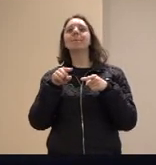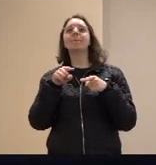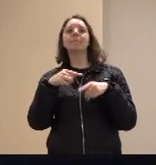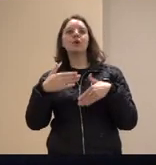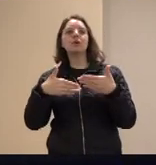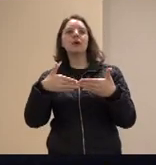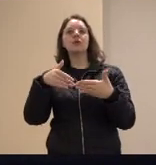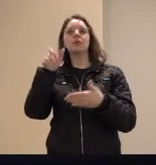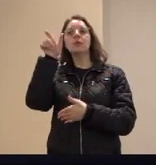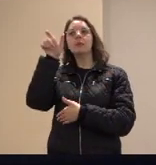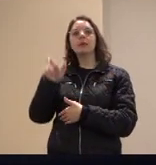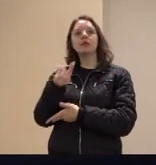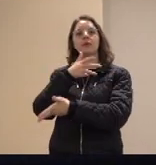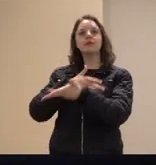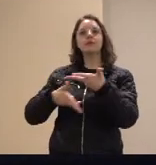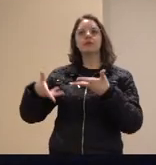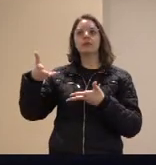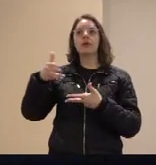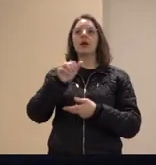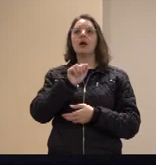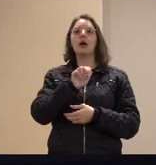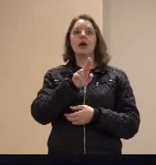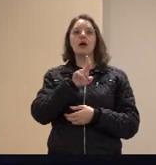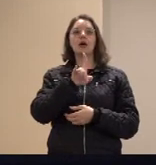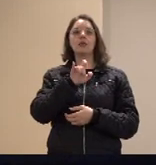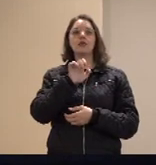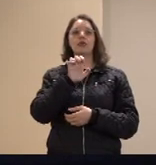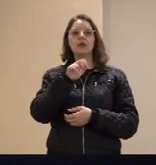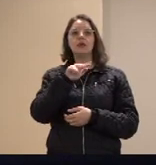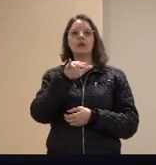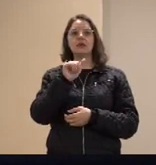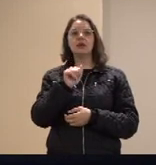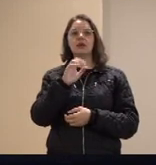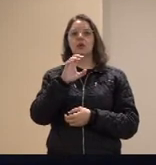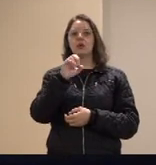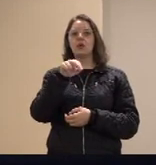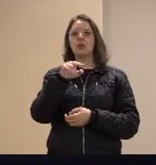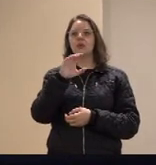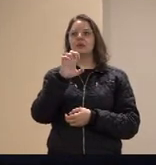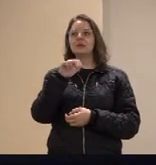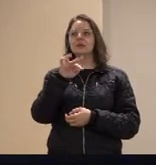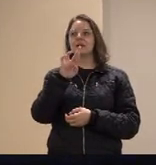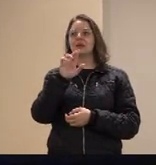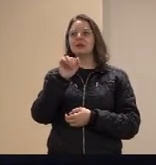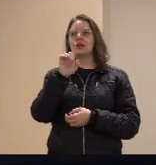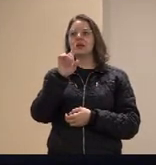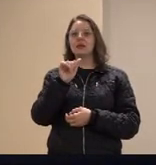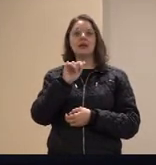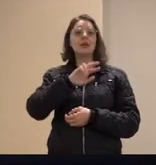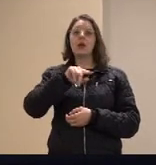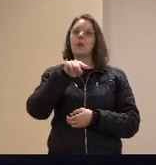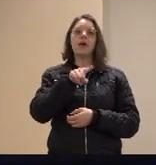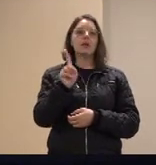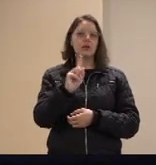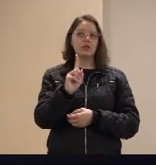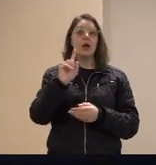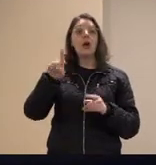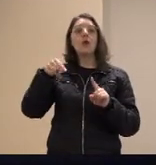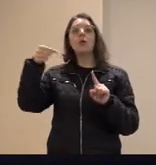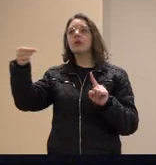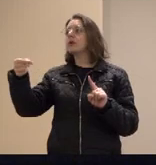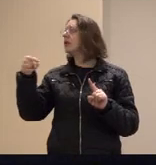pessoa. As audiências concentradas não são isso. Depois a gente vai ver que a audiência concentrada é outra coisa. É isso